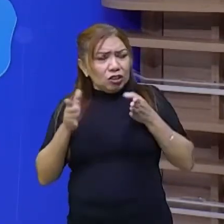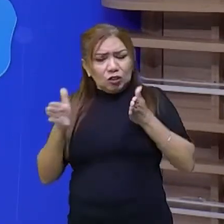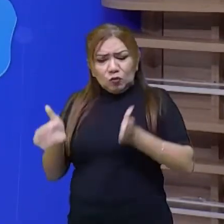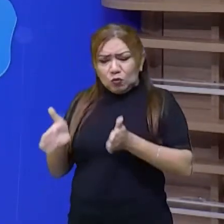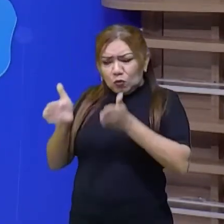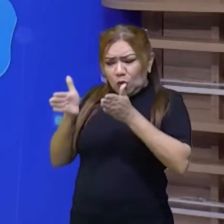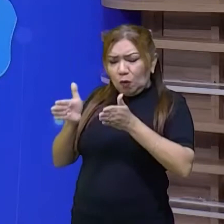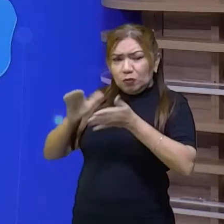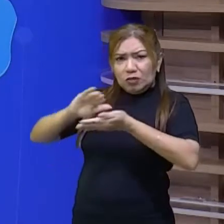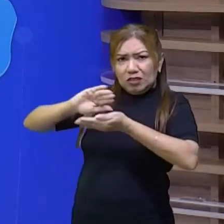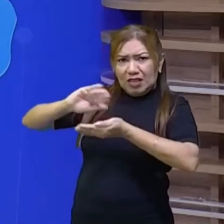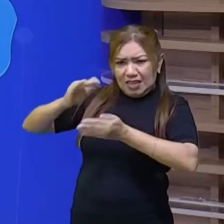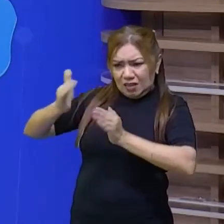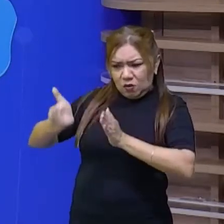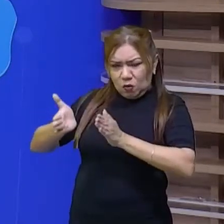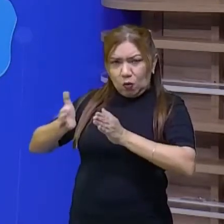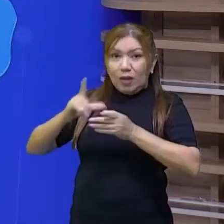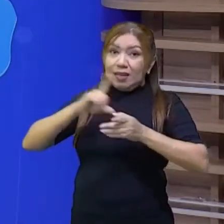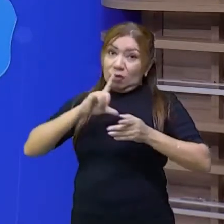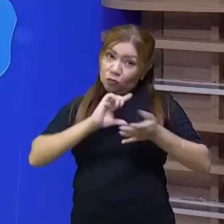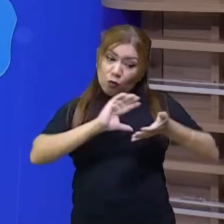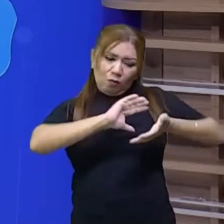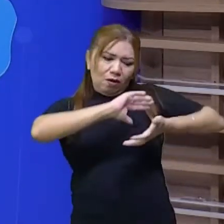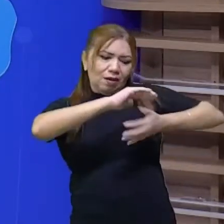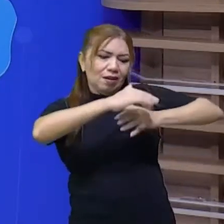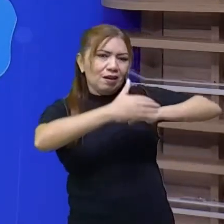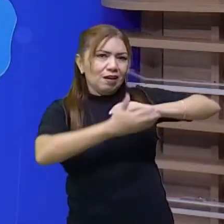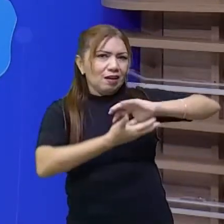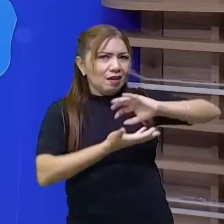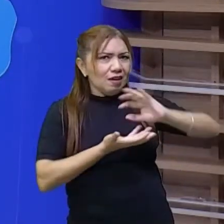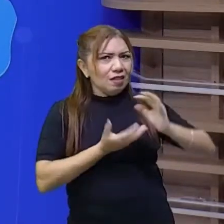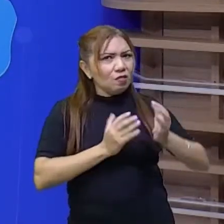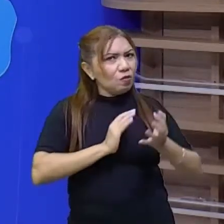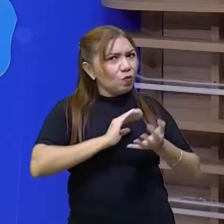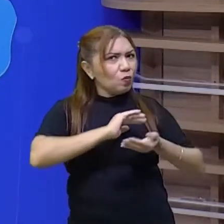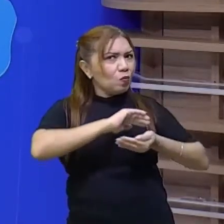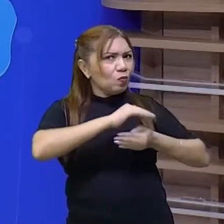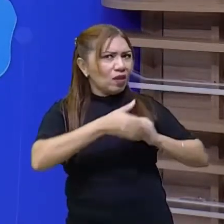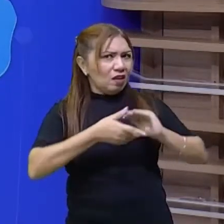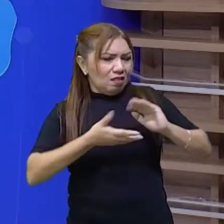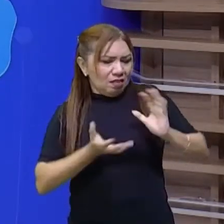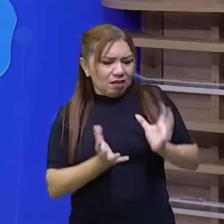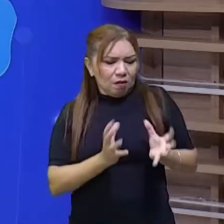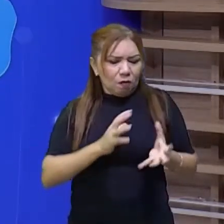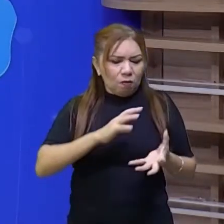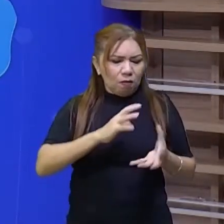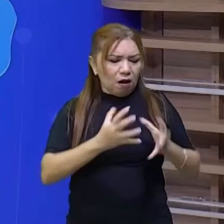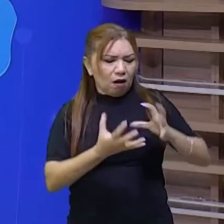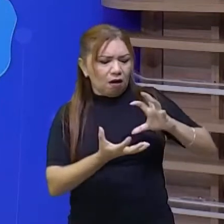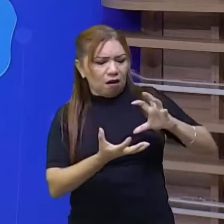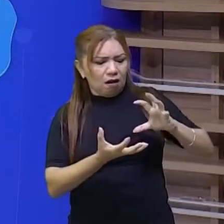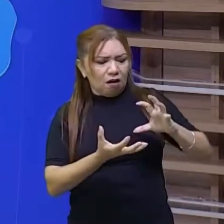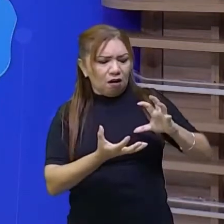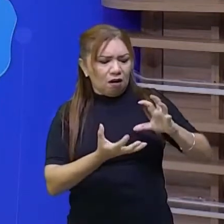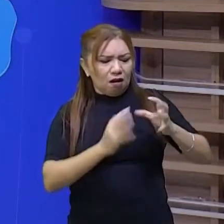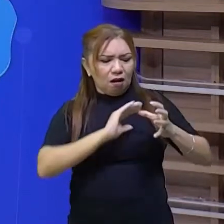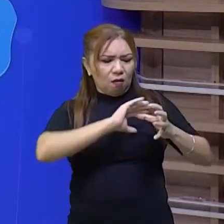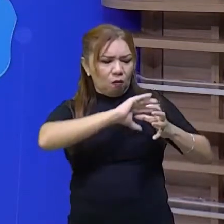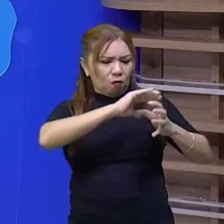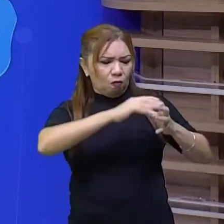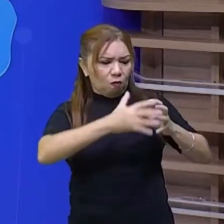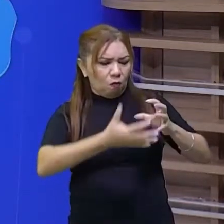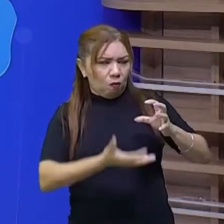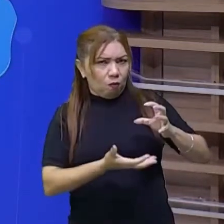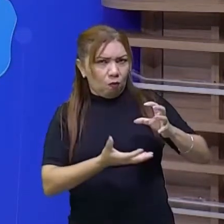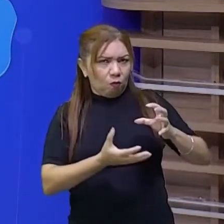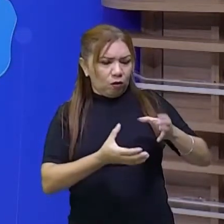corpos redondos os corpos redondos geralmente têm circunferência tem aquela parte que ela está arredondada como